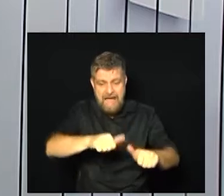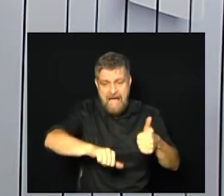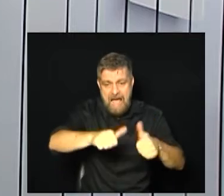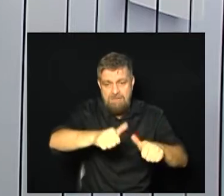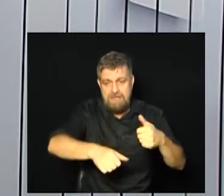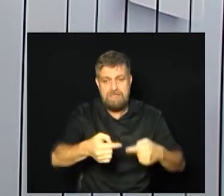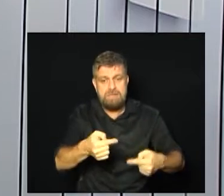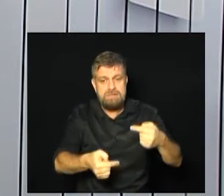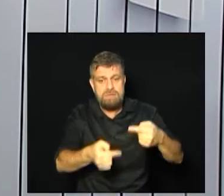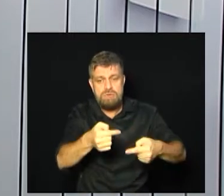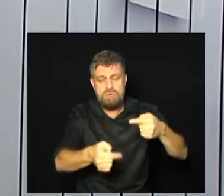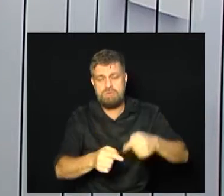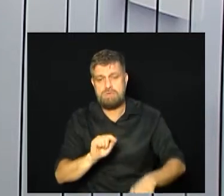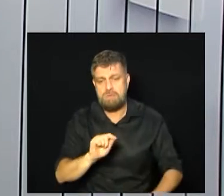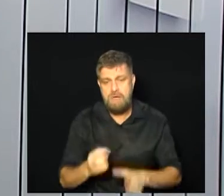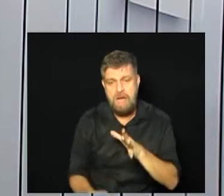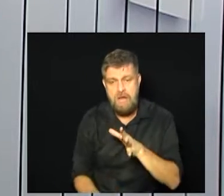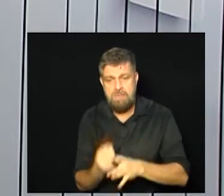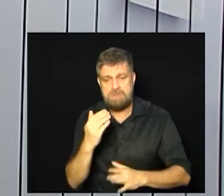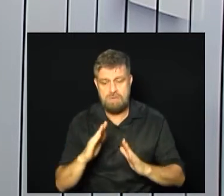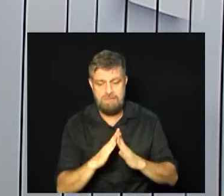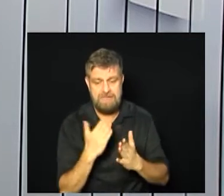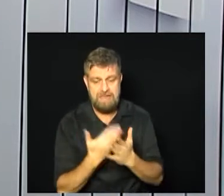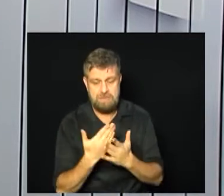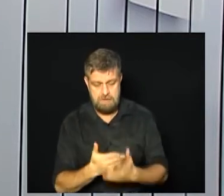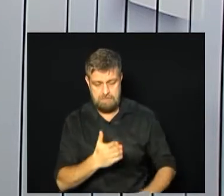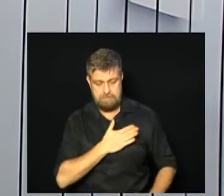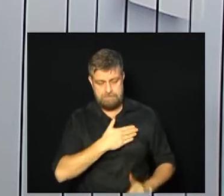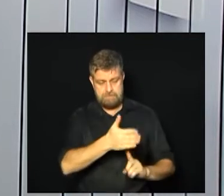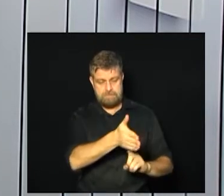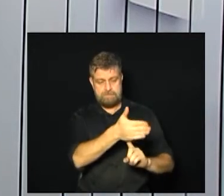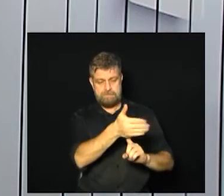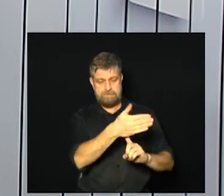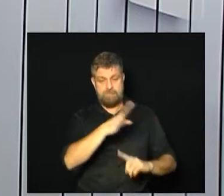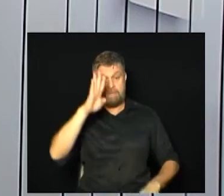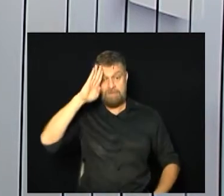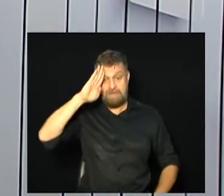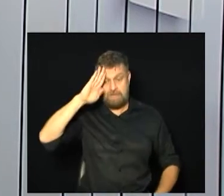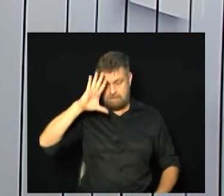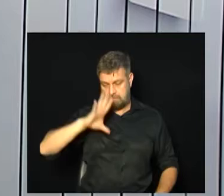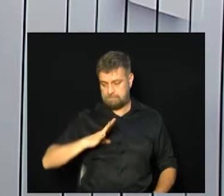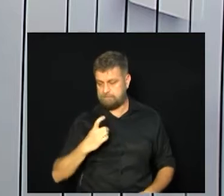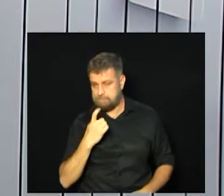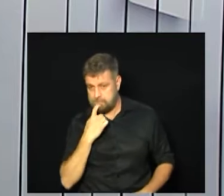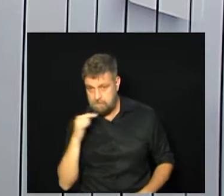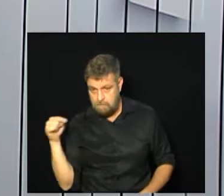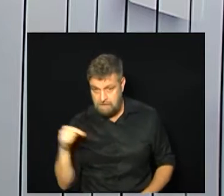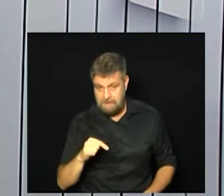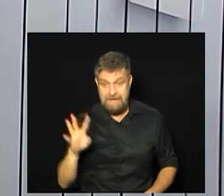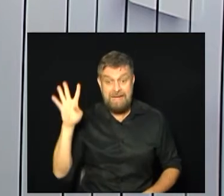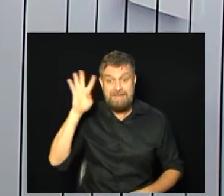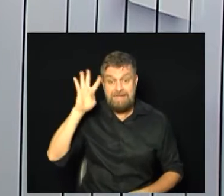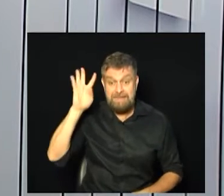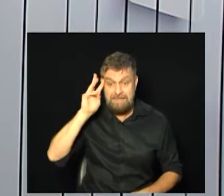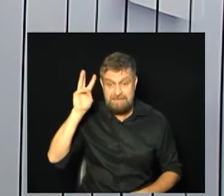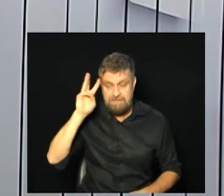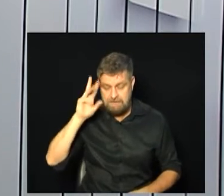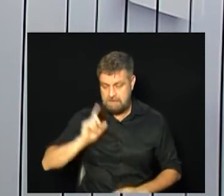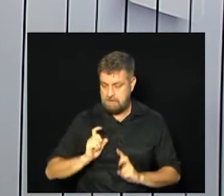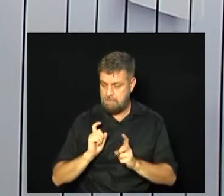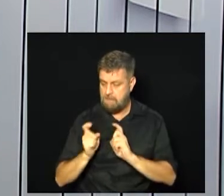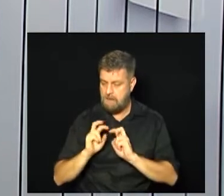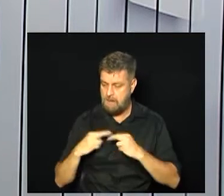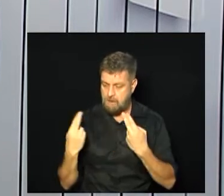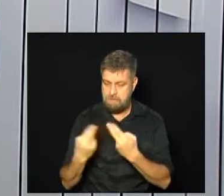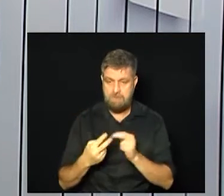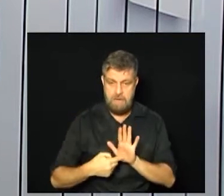e discute a implantação de uma escola cívico-militar aqui em Campinas, que nesta terça-feira teve uma reunião.